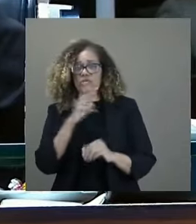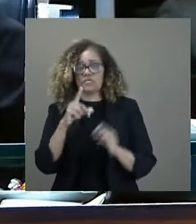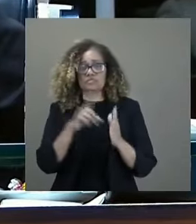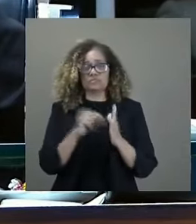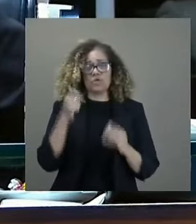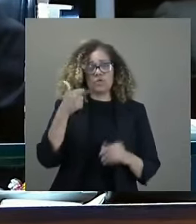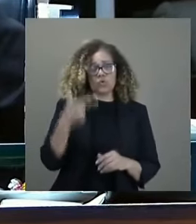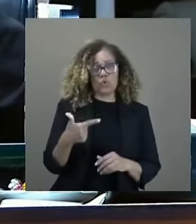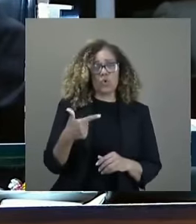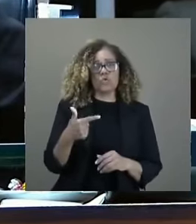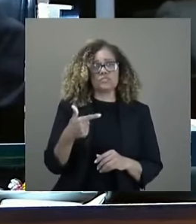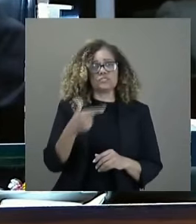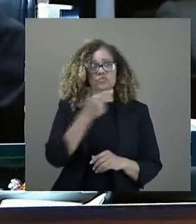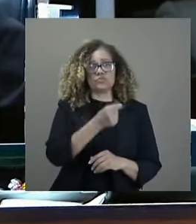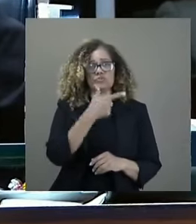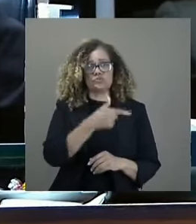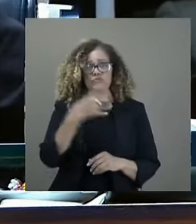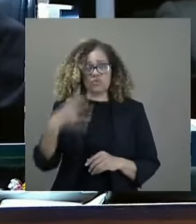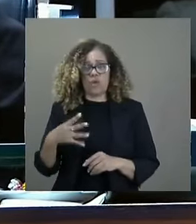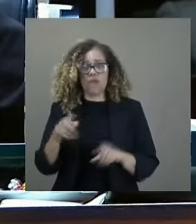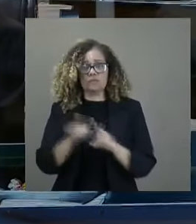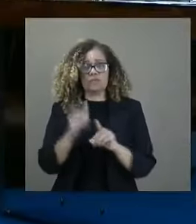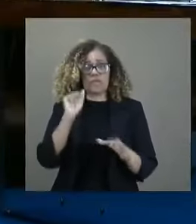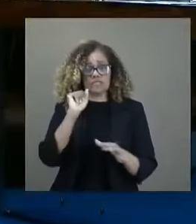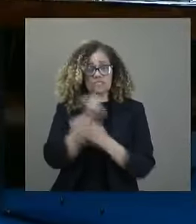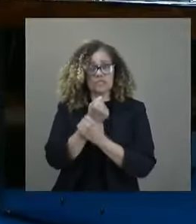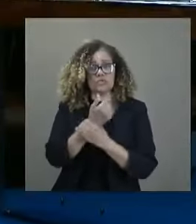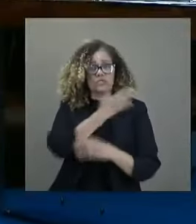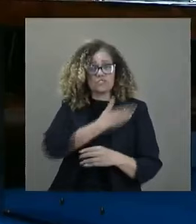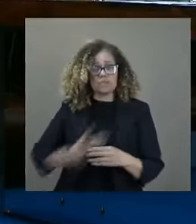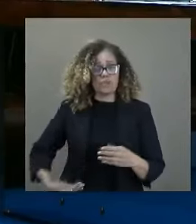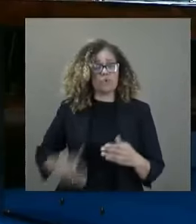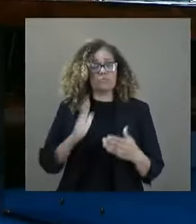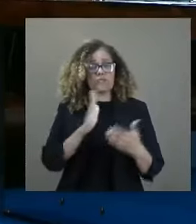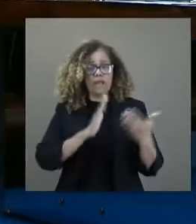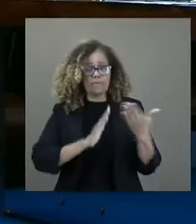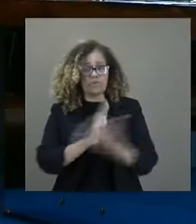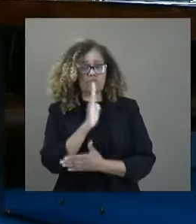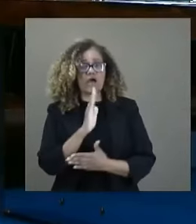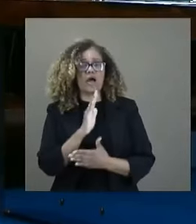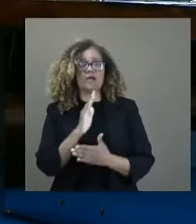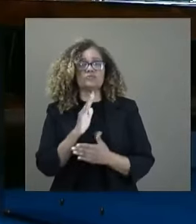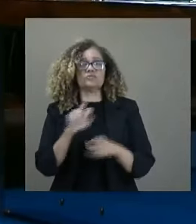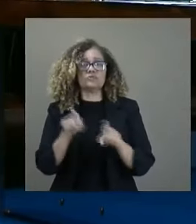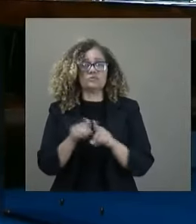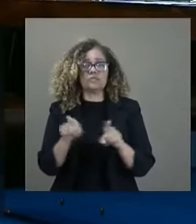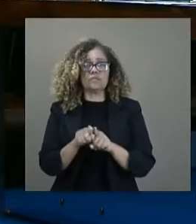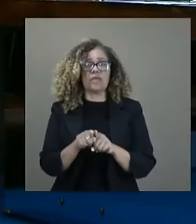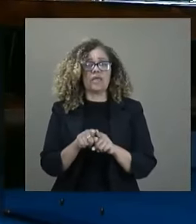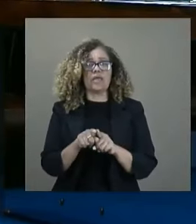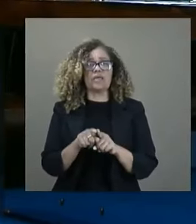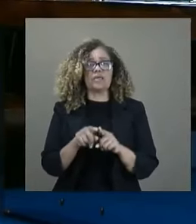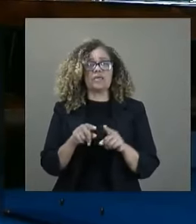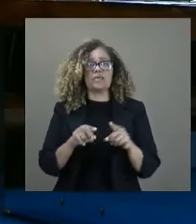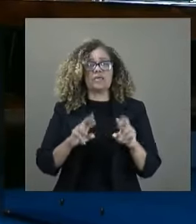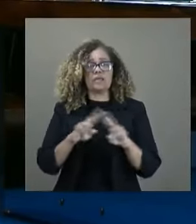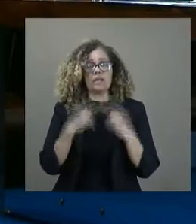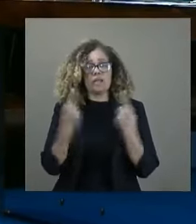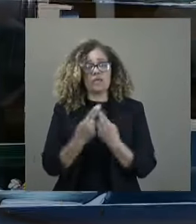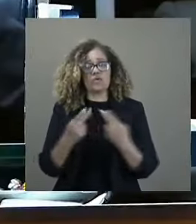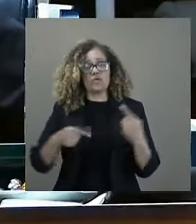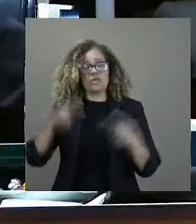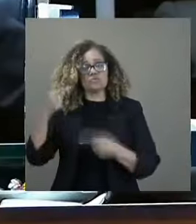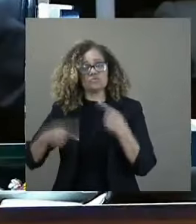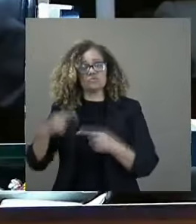faixa de Gaza com a de judeus durante o Holocausto. Ele disse o seguinte: ainda que a reação feita pelo governo de Israel venha a ser